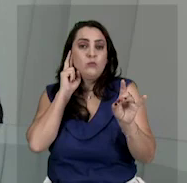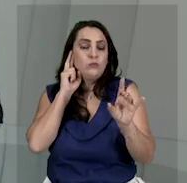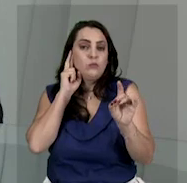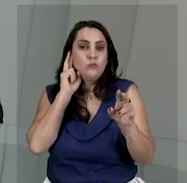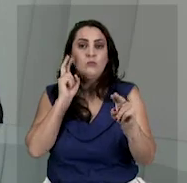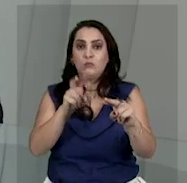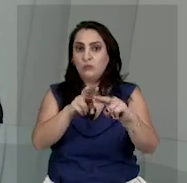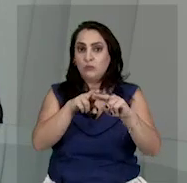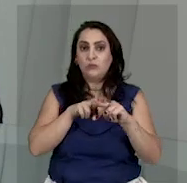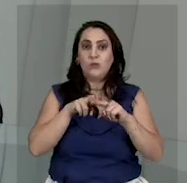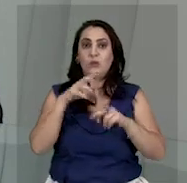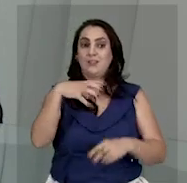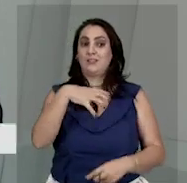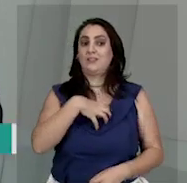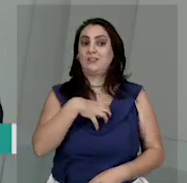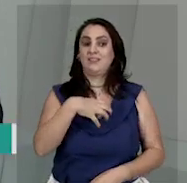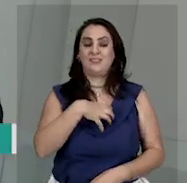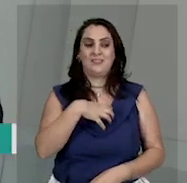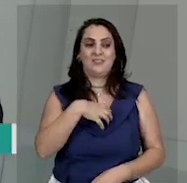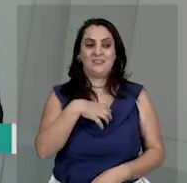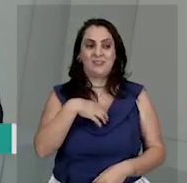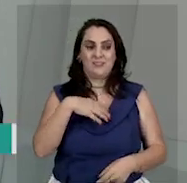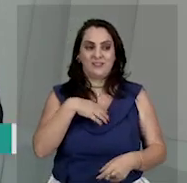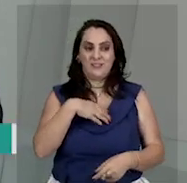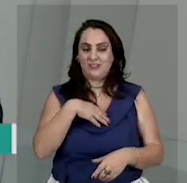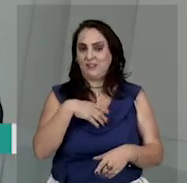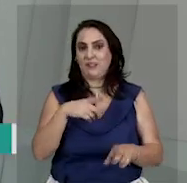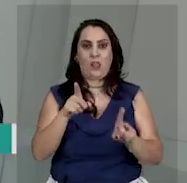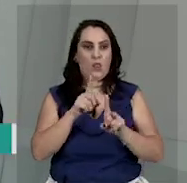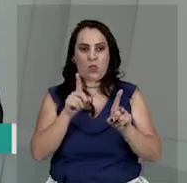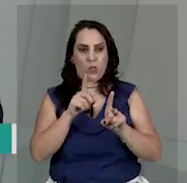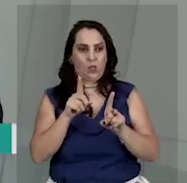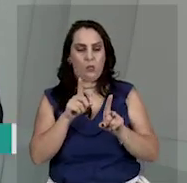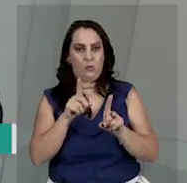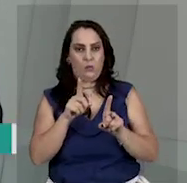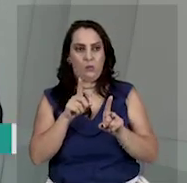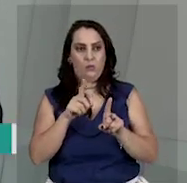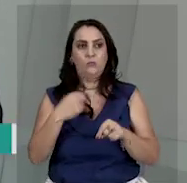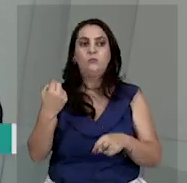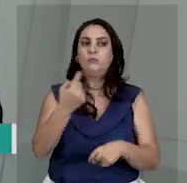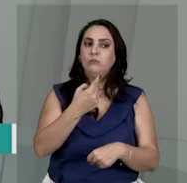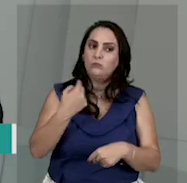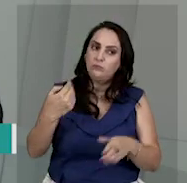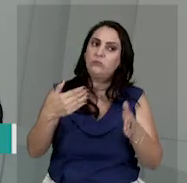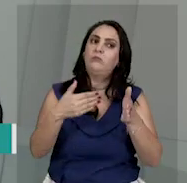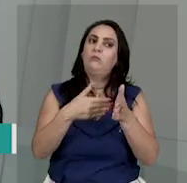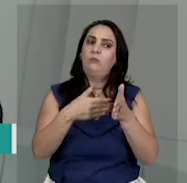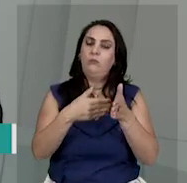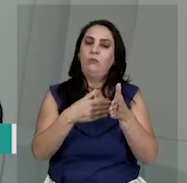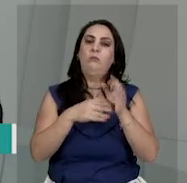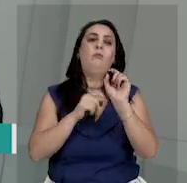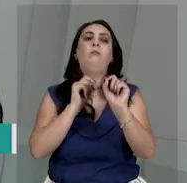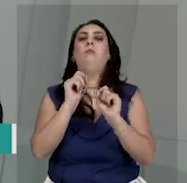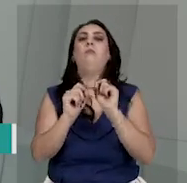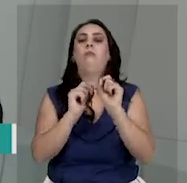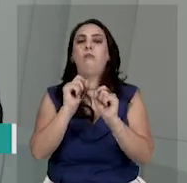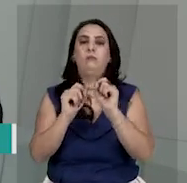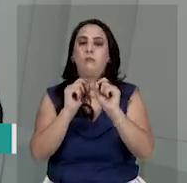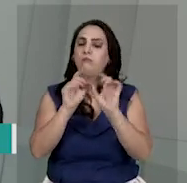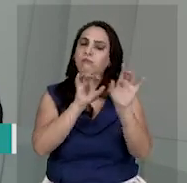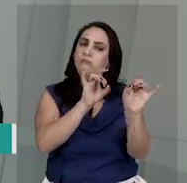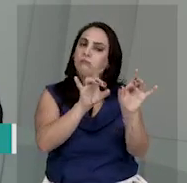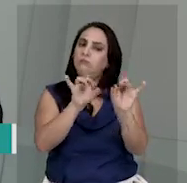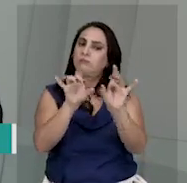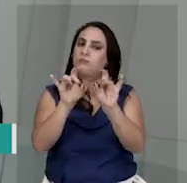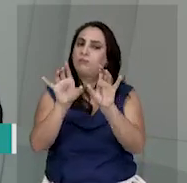ou fisiológica que nós identificamos a pessoa como surdo, porque aí a gente entra também em algo que é muito precioso, para a